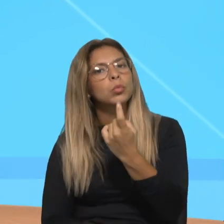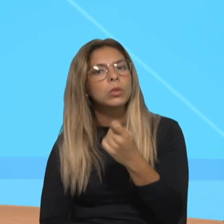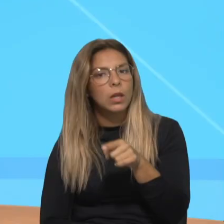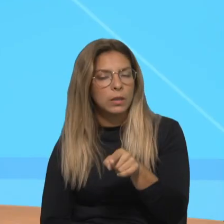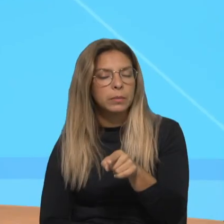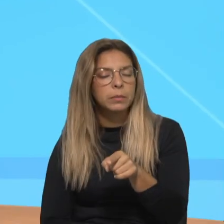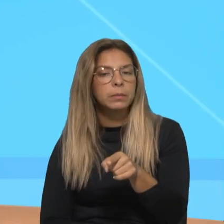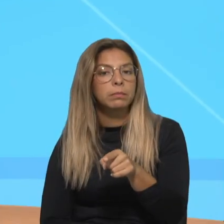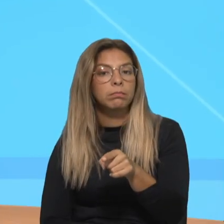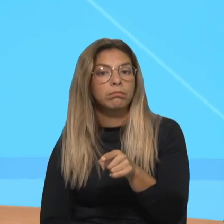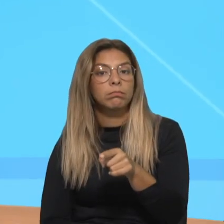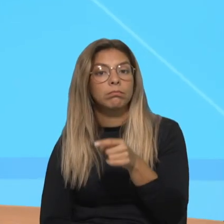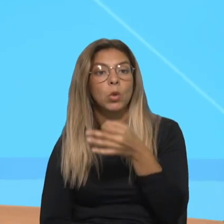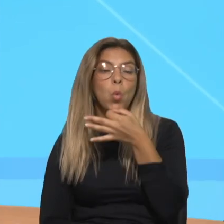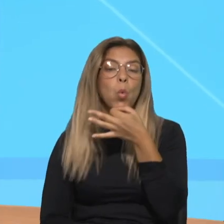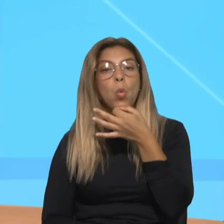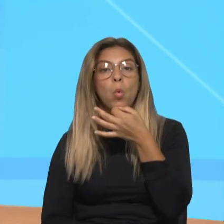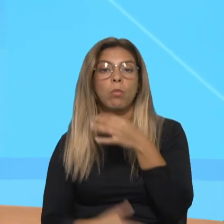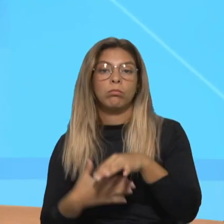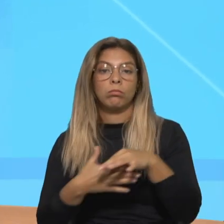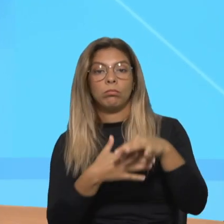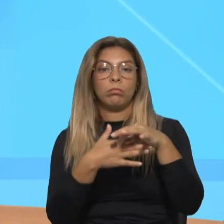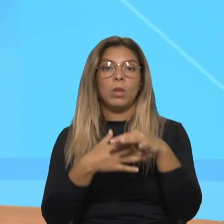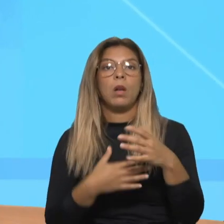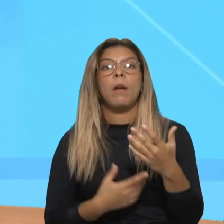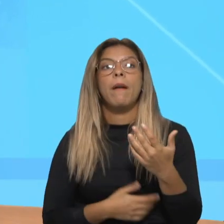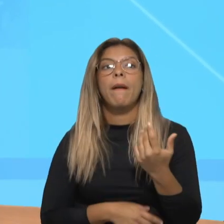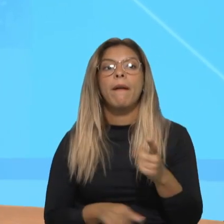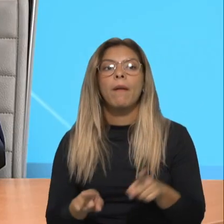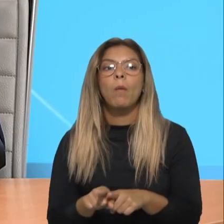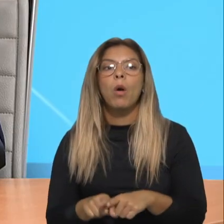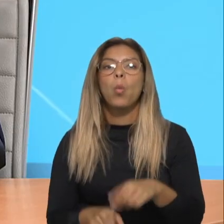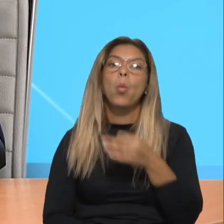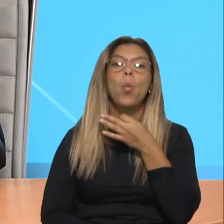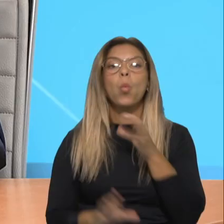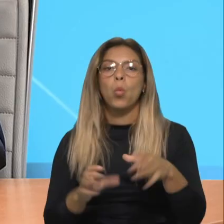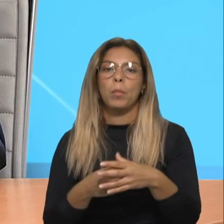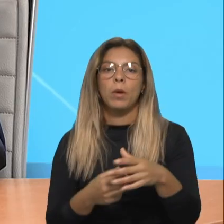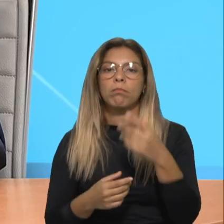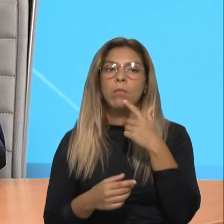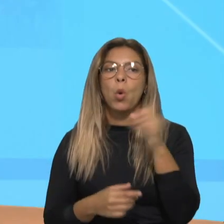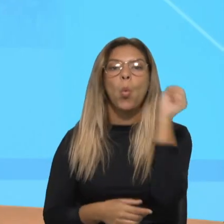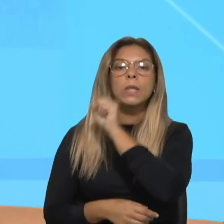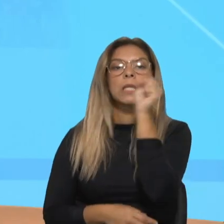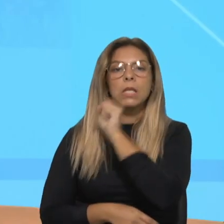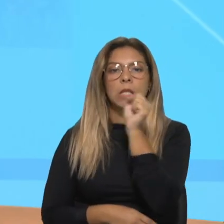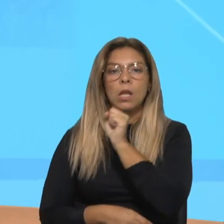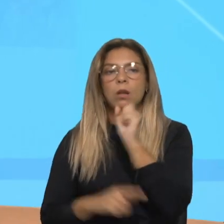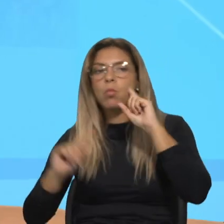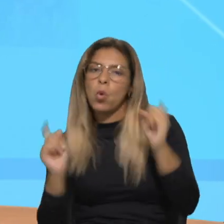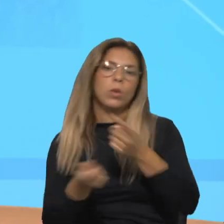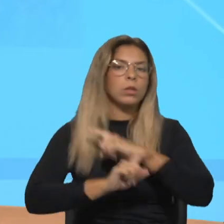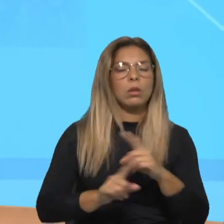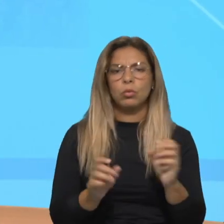coro, acredito que não esteja a fazer um concerto, numa liturgia. Seguramente que não está. Mas não há aí uma linha muitas vezes